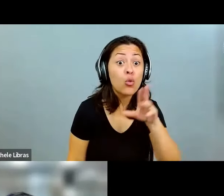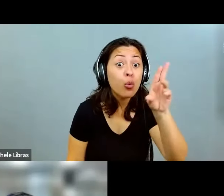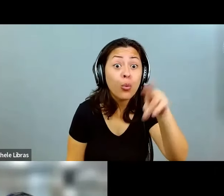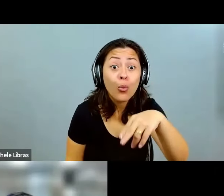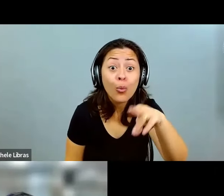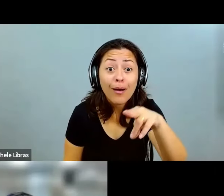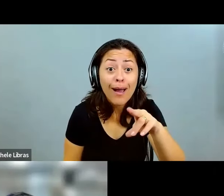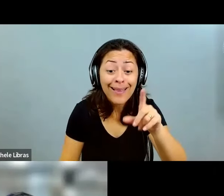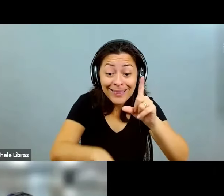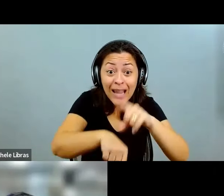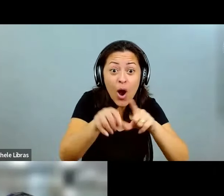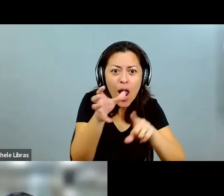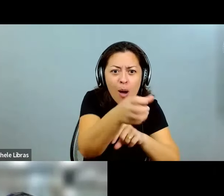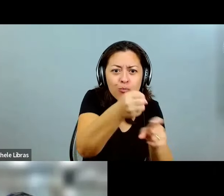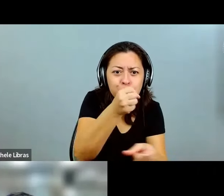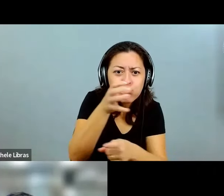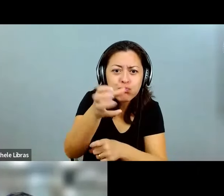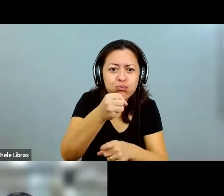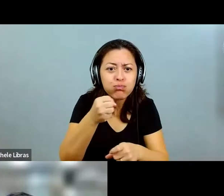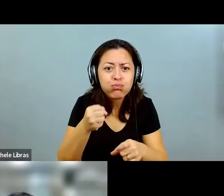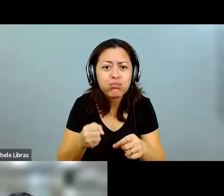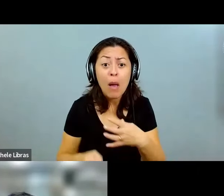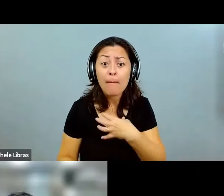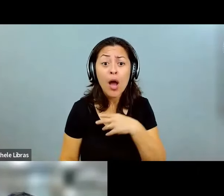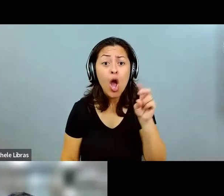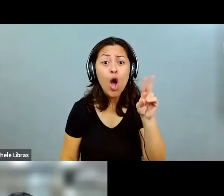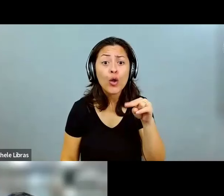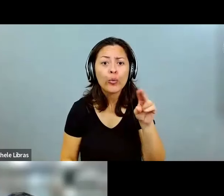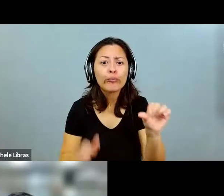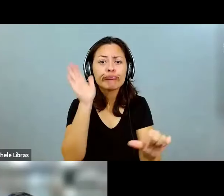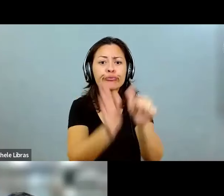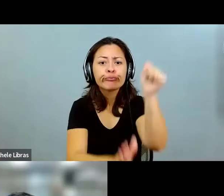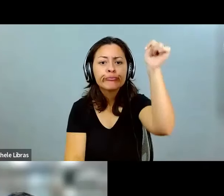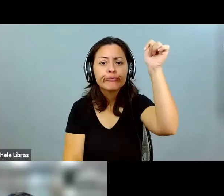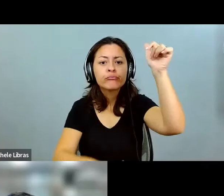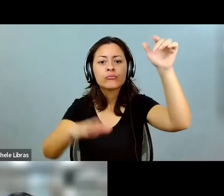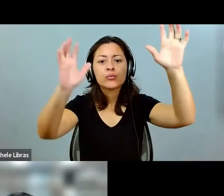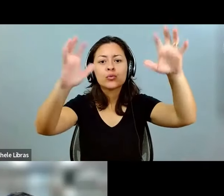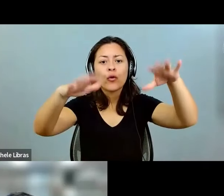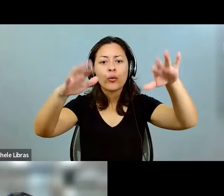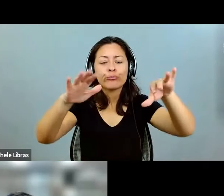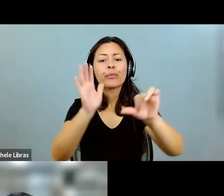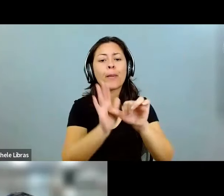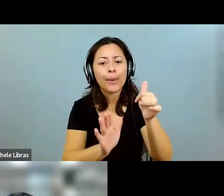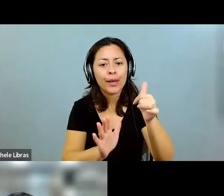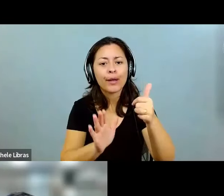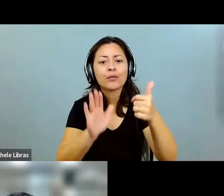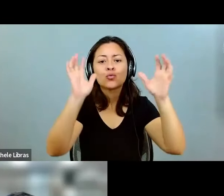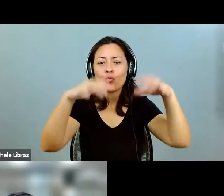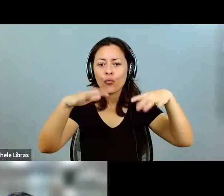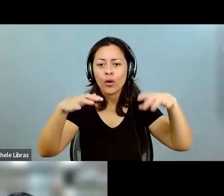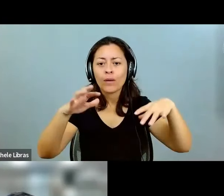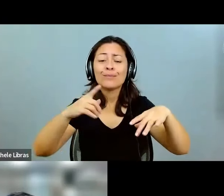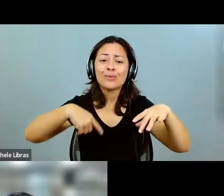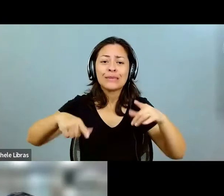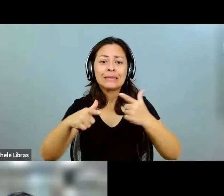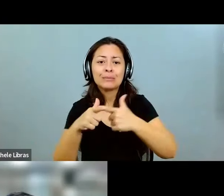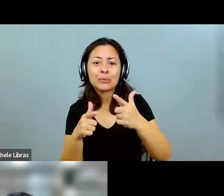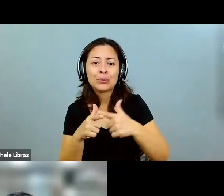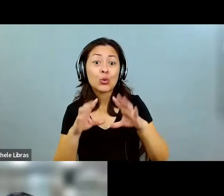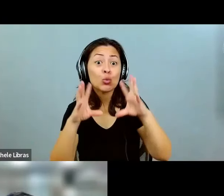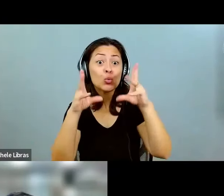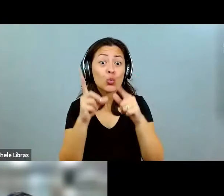cola na Bahia e então a nós tivemos internamente problemas de consegui atender todas as os lotes